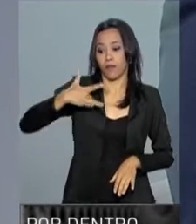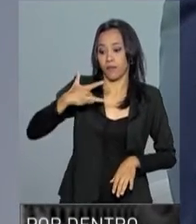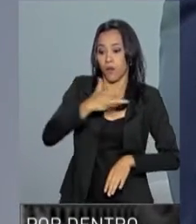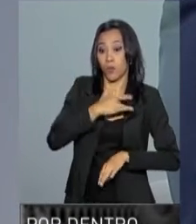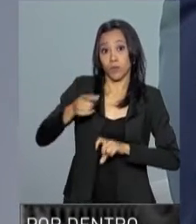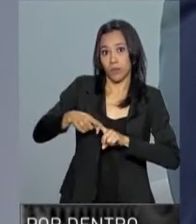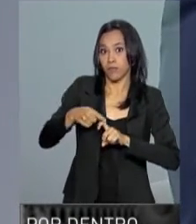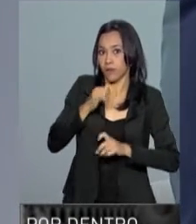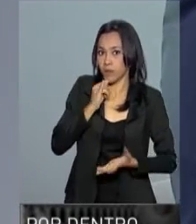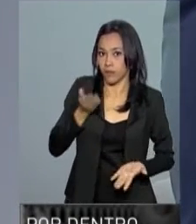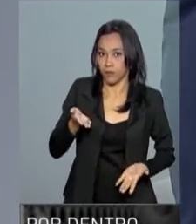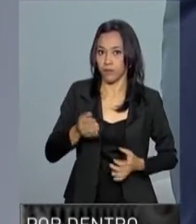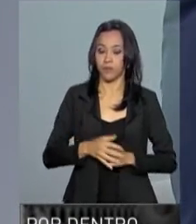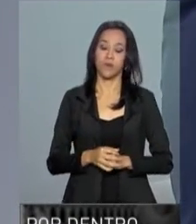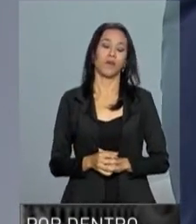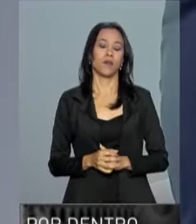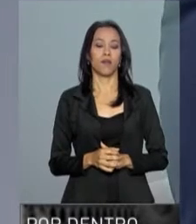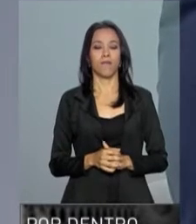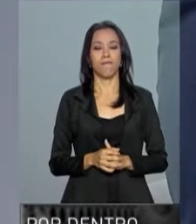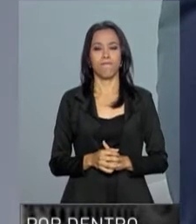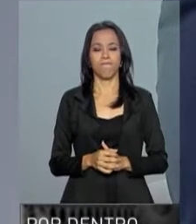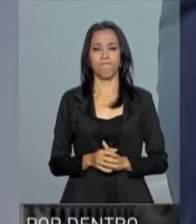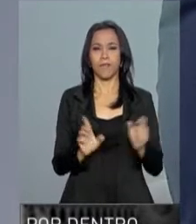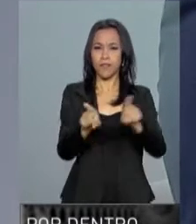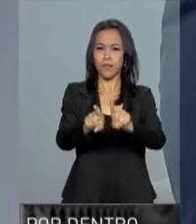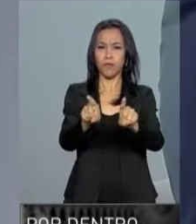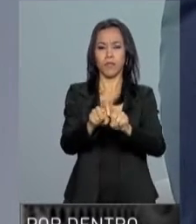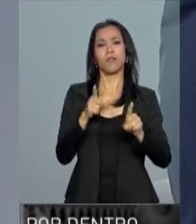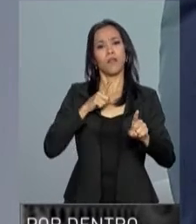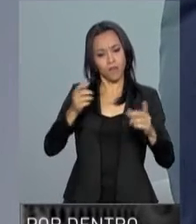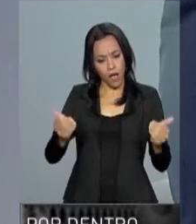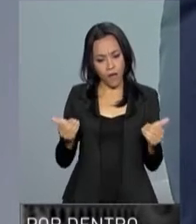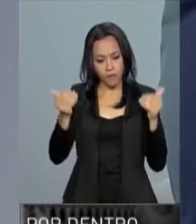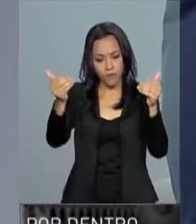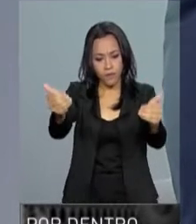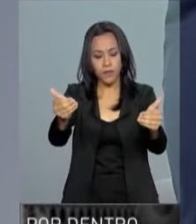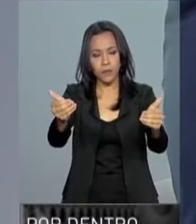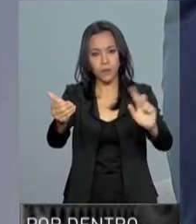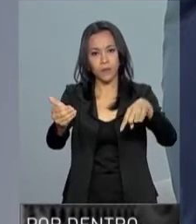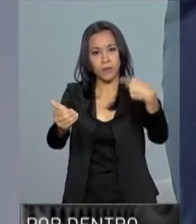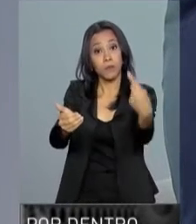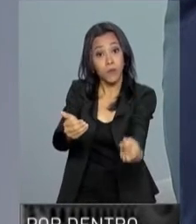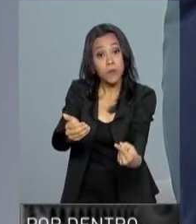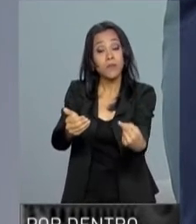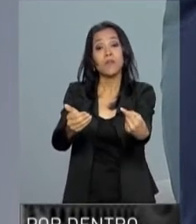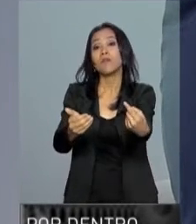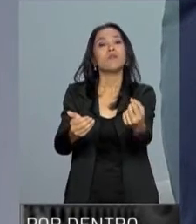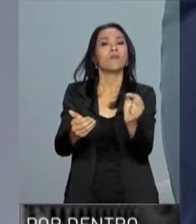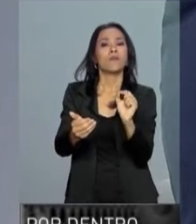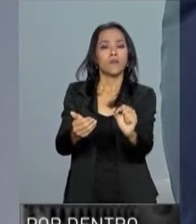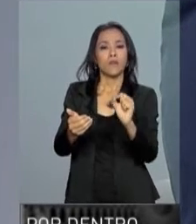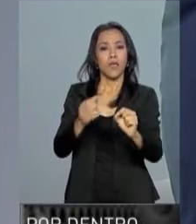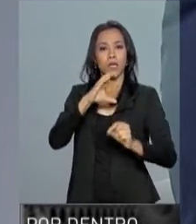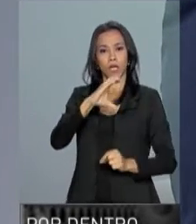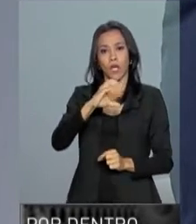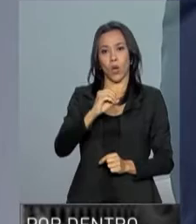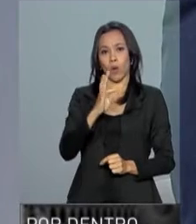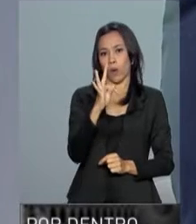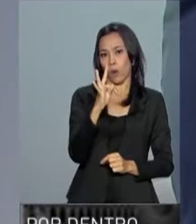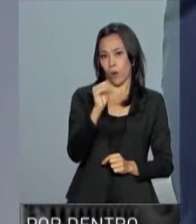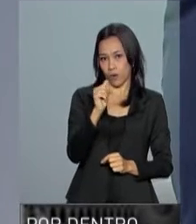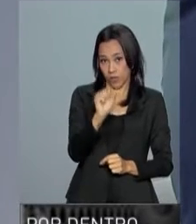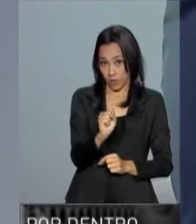como medicina por exemplo ah e também um avanço logo depois no as contas do serviço